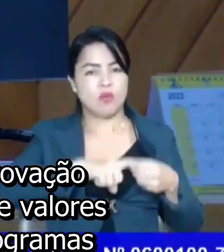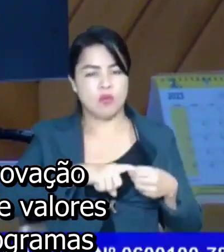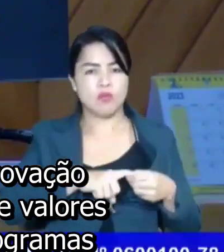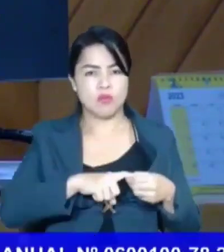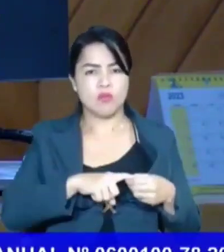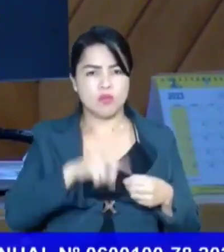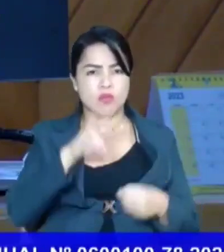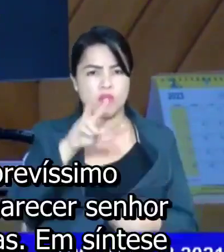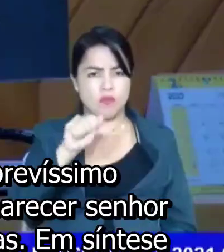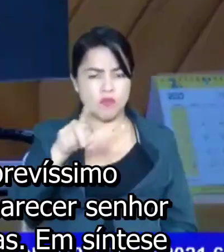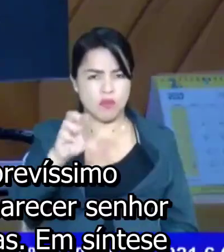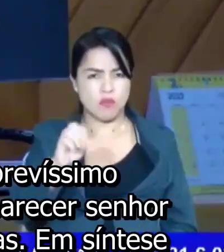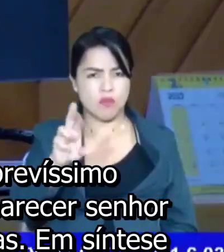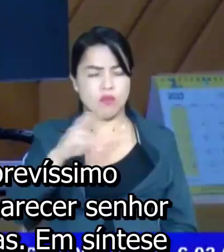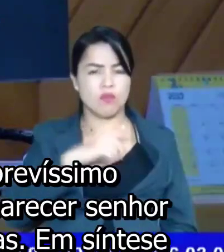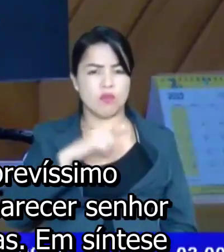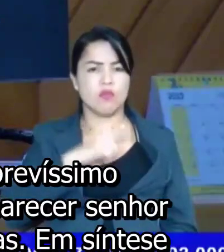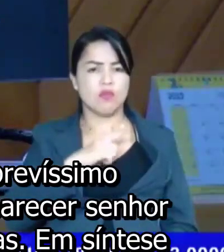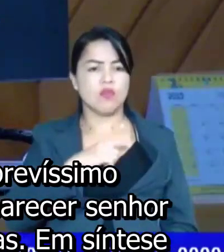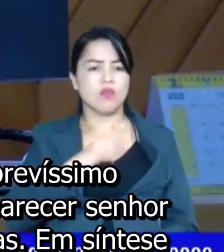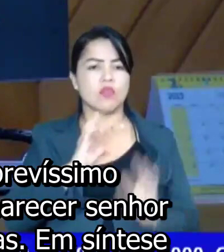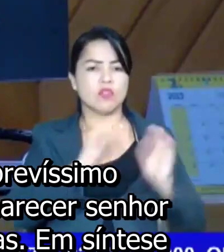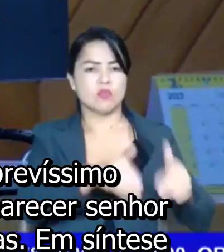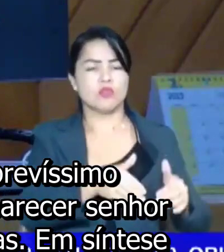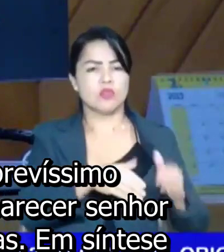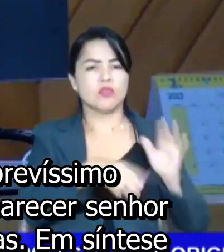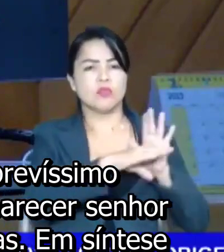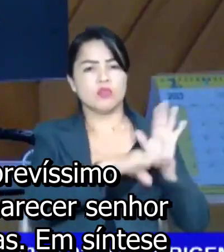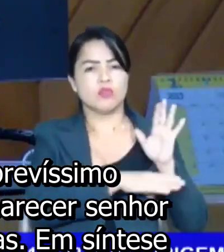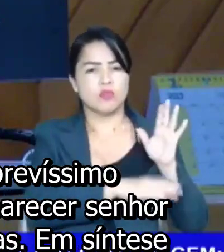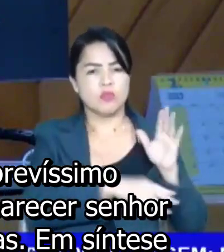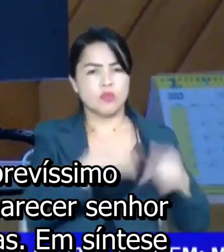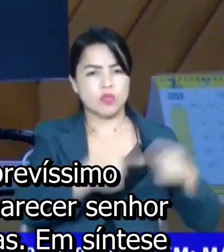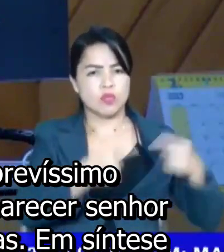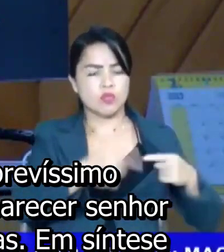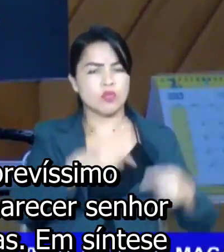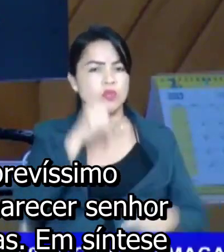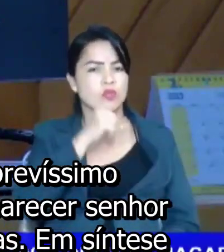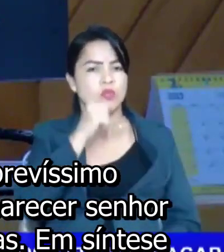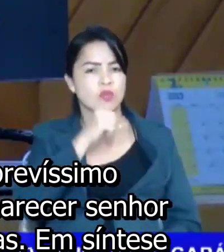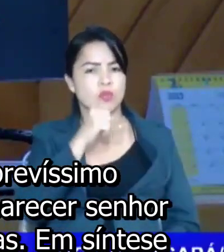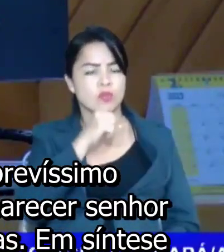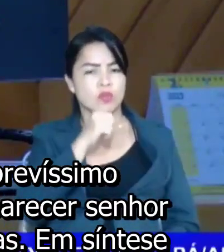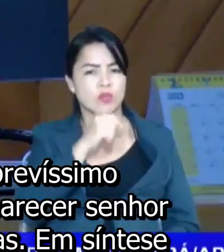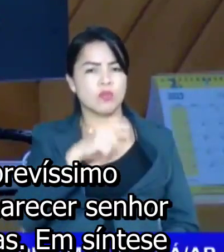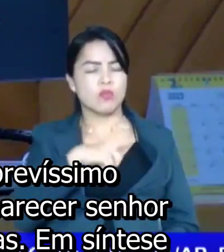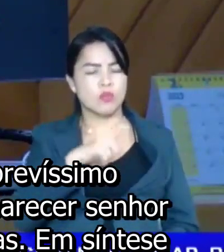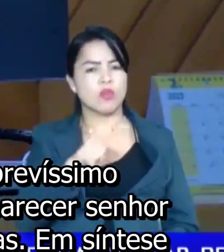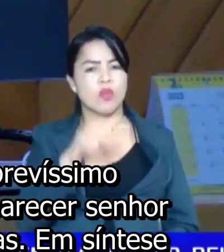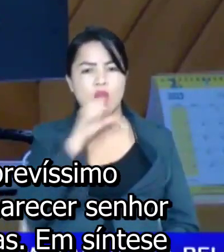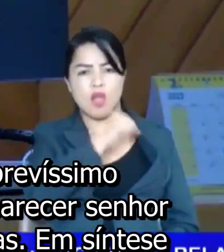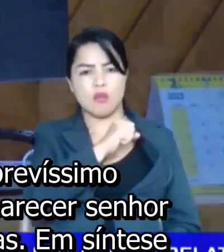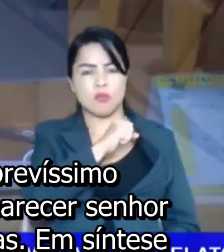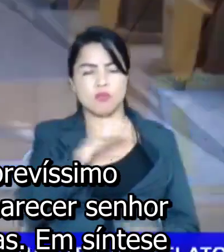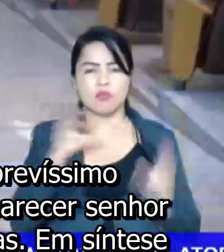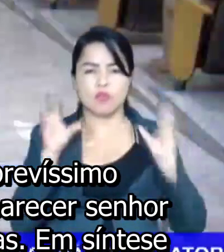aos programas de promoção e participação política das mulheres. É o brevíssimo relatório.